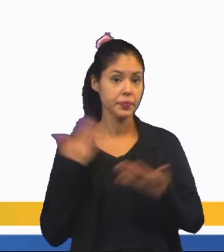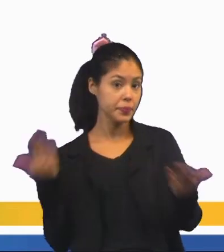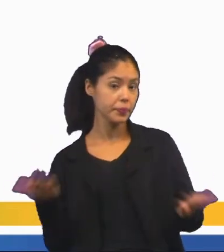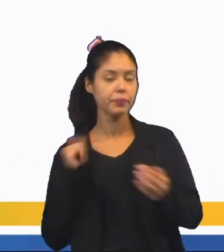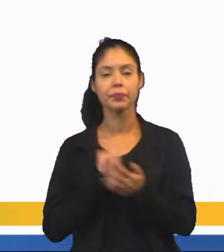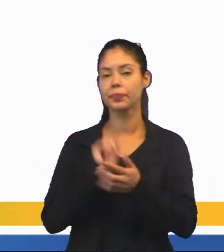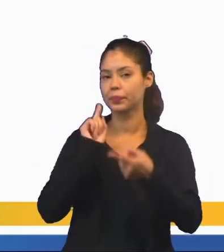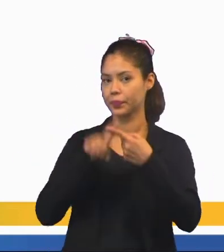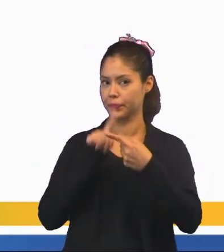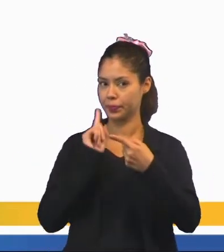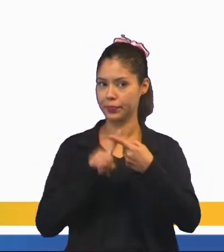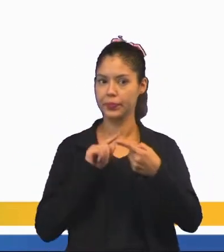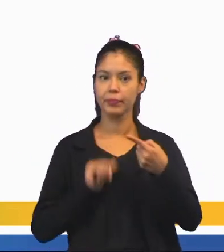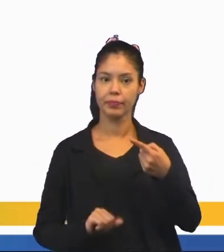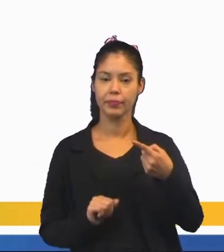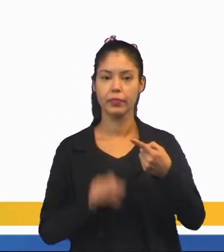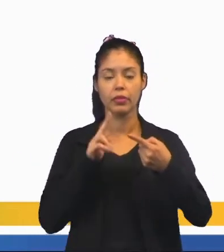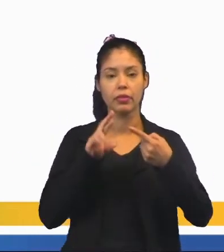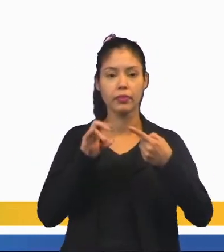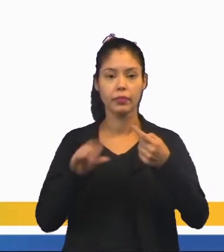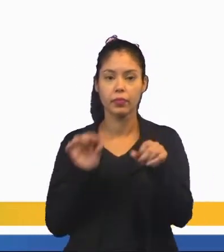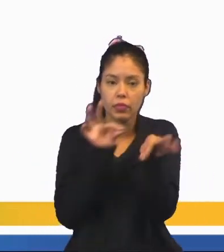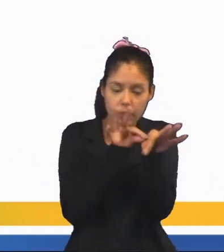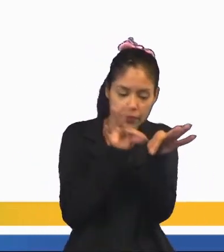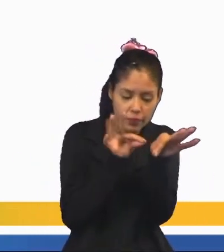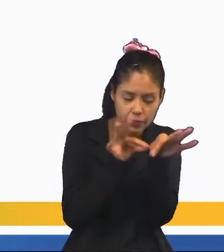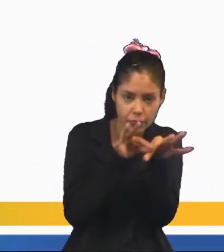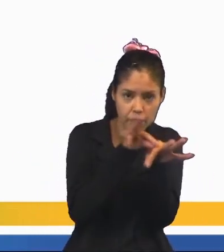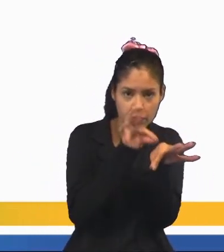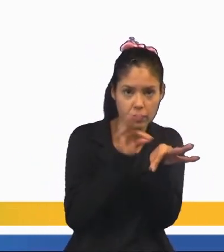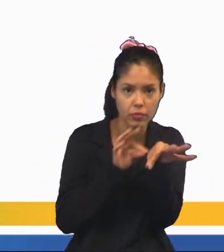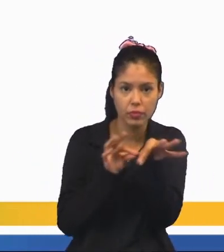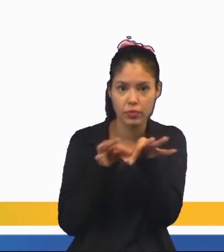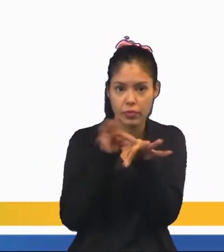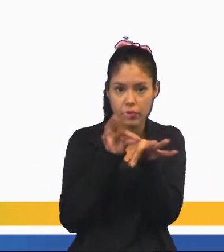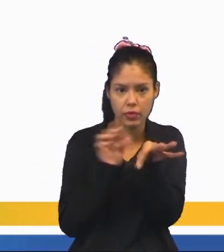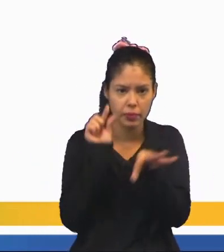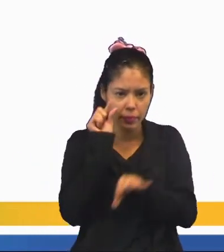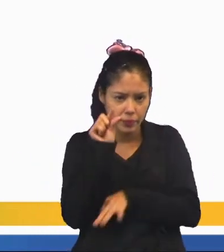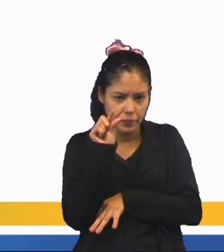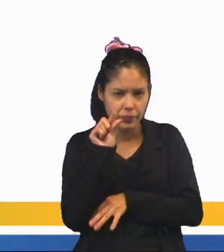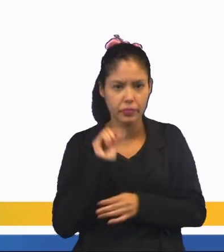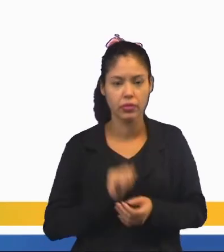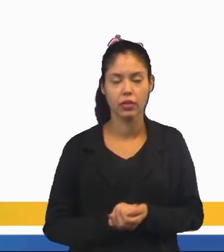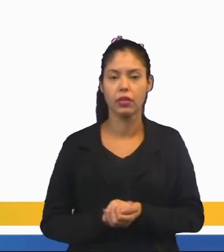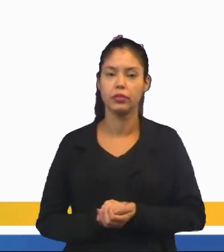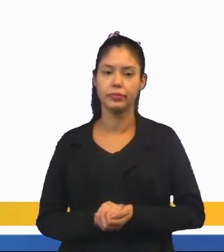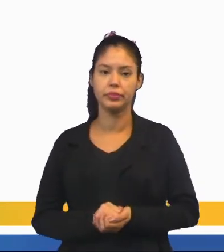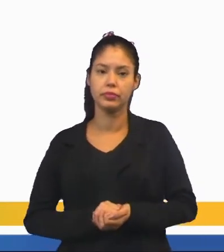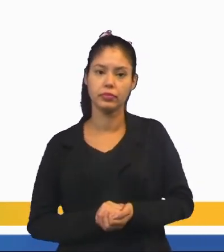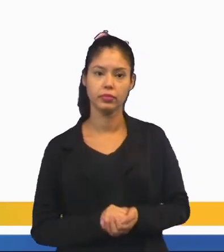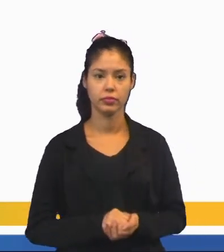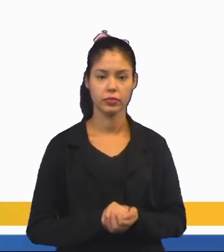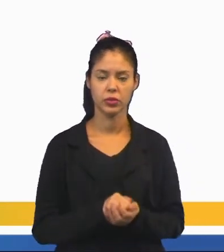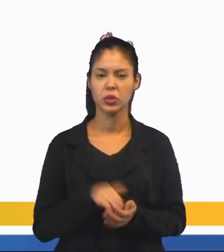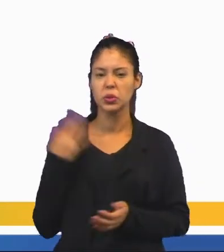Os sintomas: infecções primárias, erupção de bolhas minúsculas dolorosas e